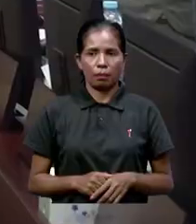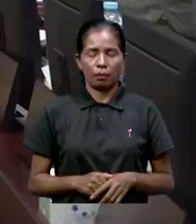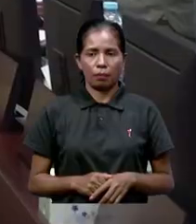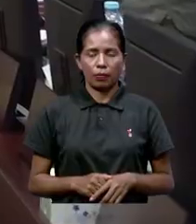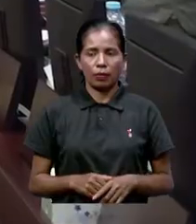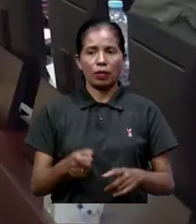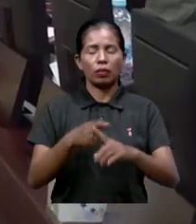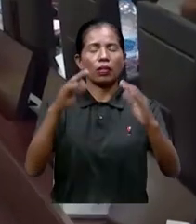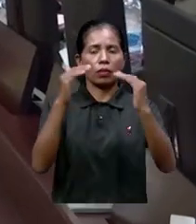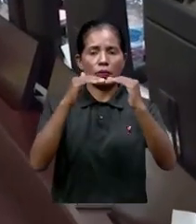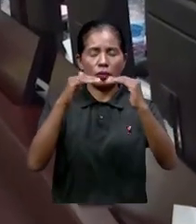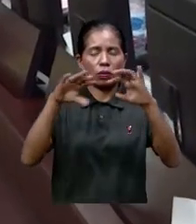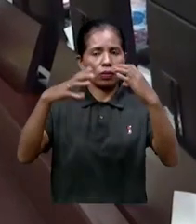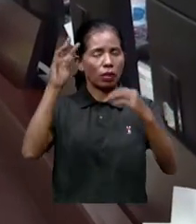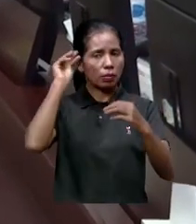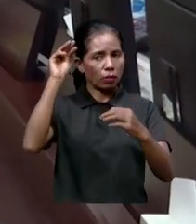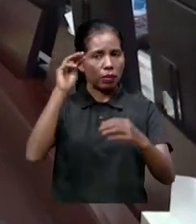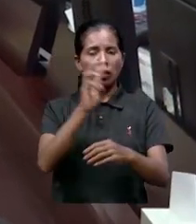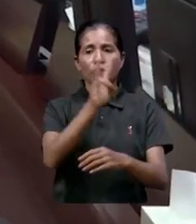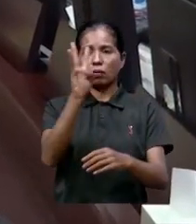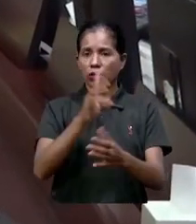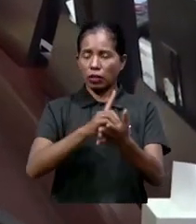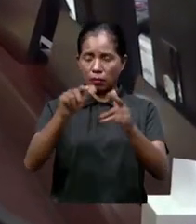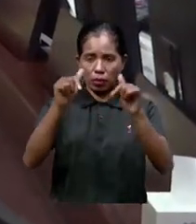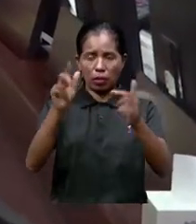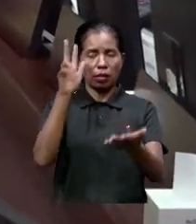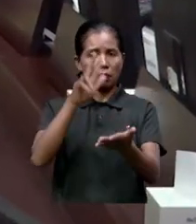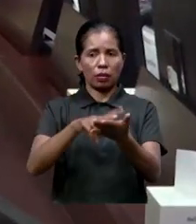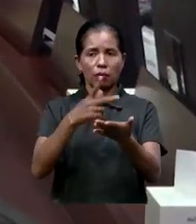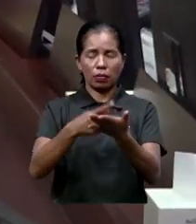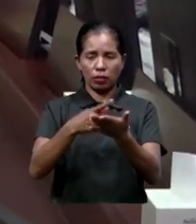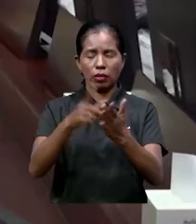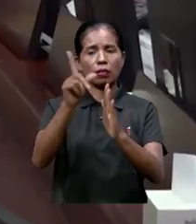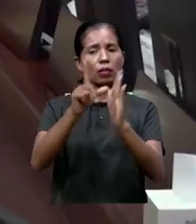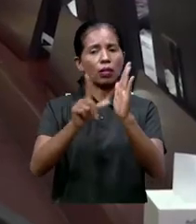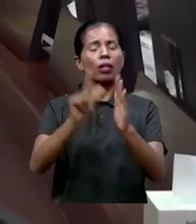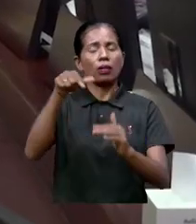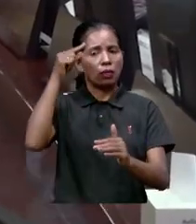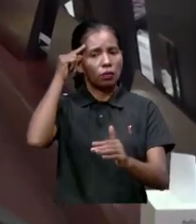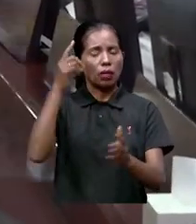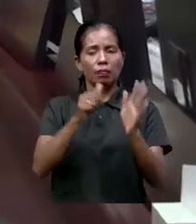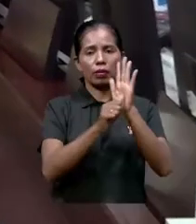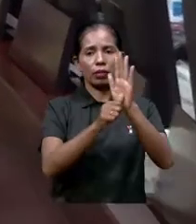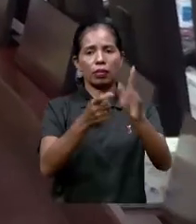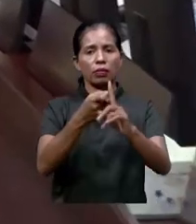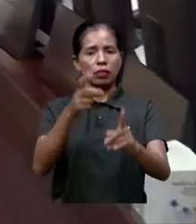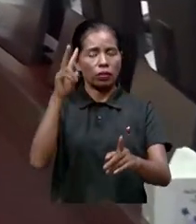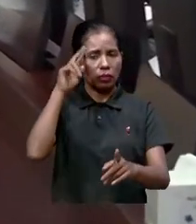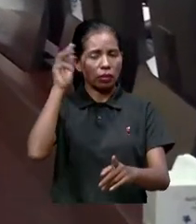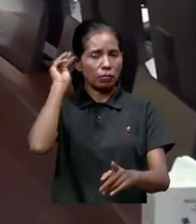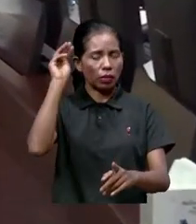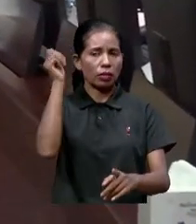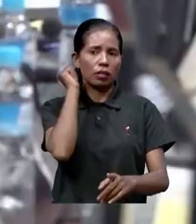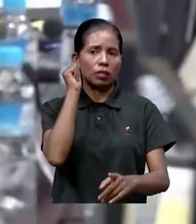Lius reunião Conselho Ministro Ordinário quarta semana, né? Aprova projeto resolução governo, neve apresenta o vice-ministro assunto